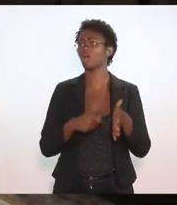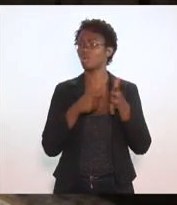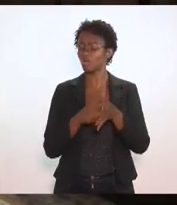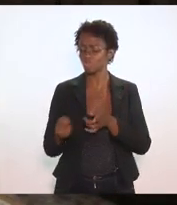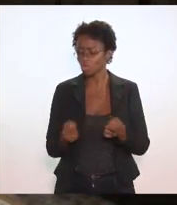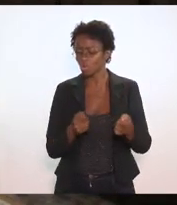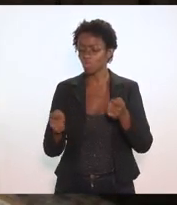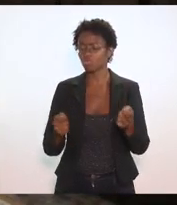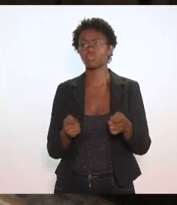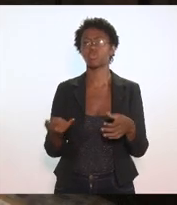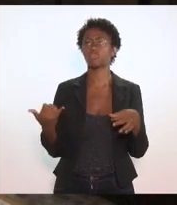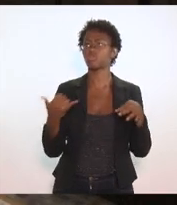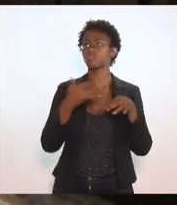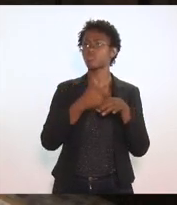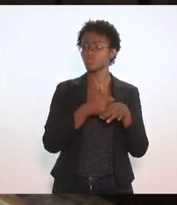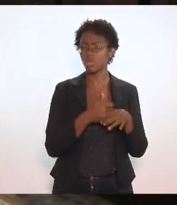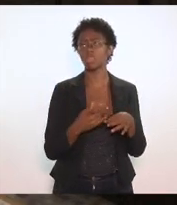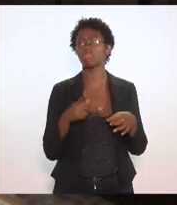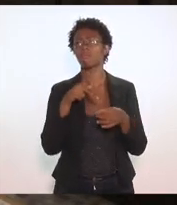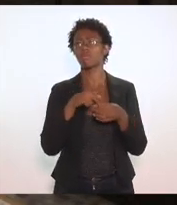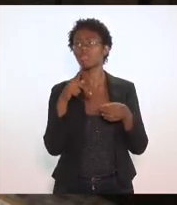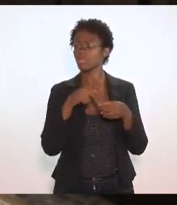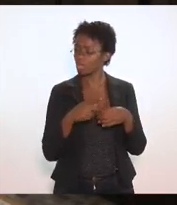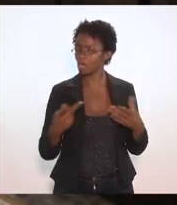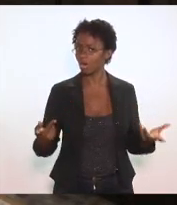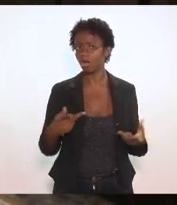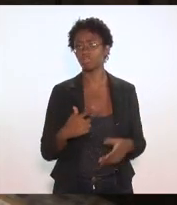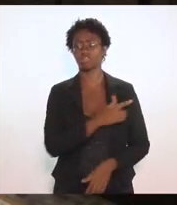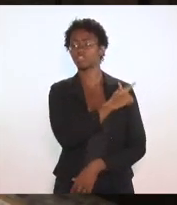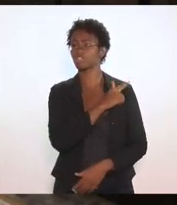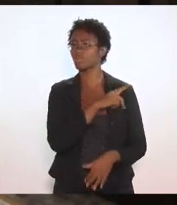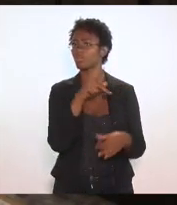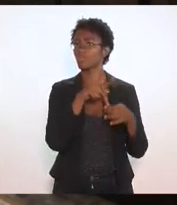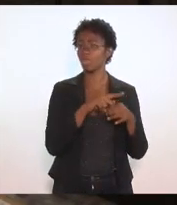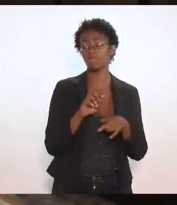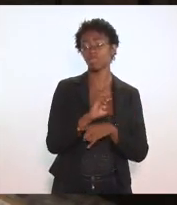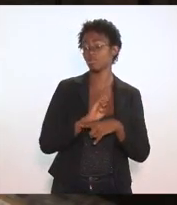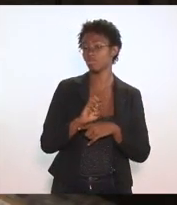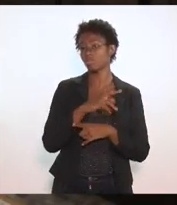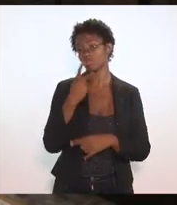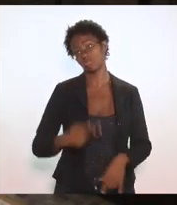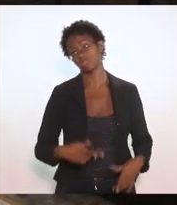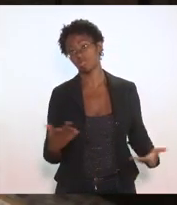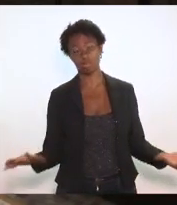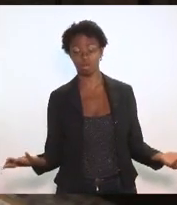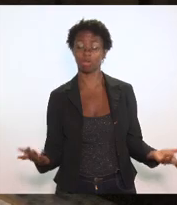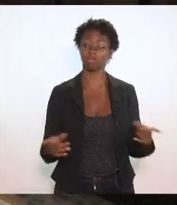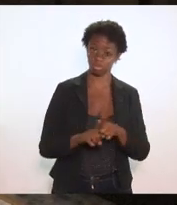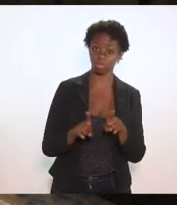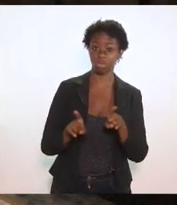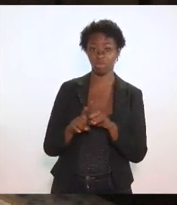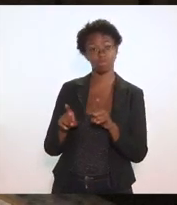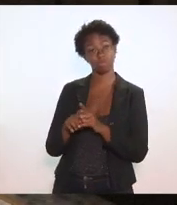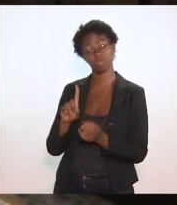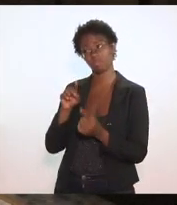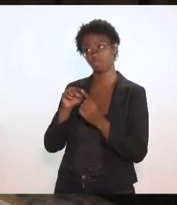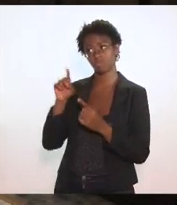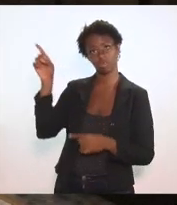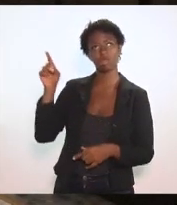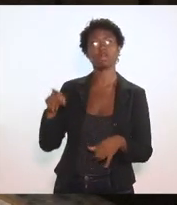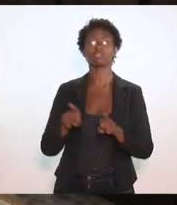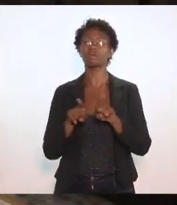do petróleo, pelo monopólio estatal do petróleo, pela gestão do petróleo, pelo Estado brasileiro, deve-se muito ao Vargas. Mesmo a estrutura do aparelho